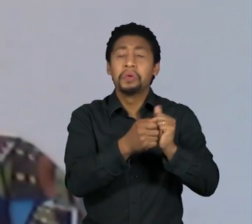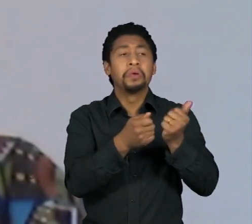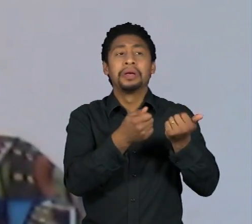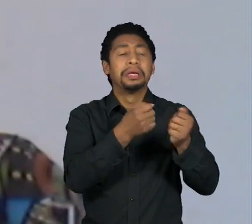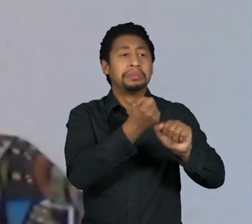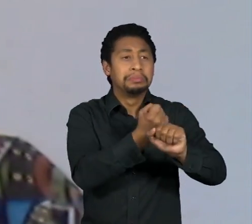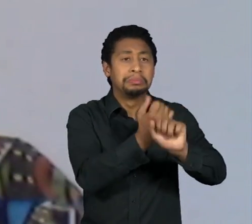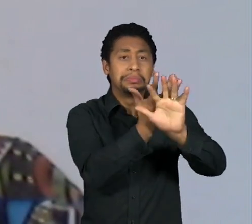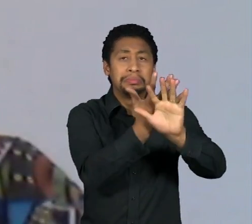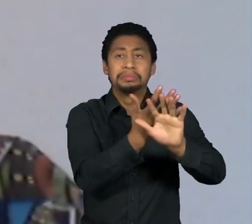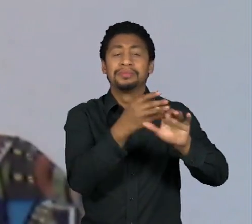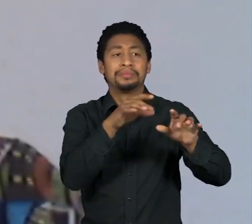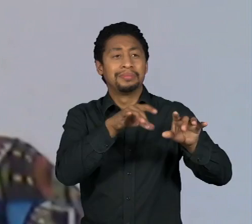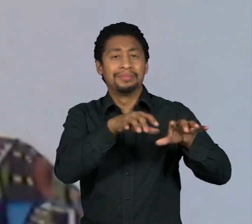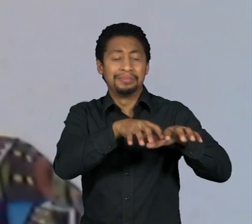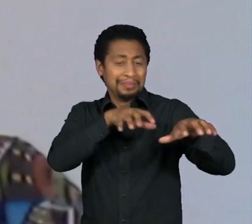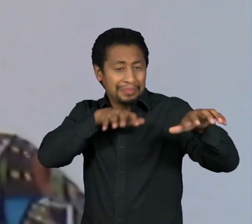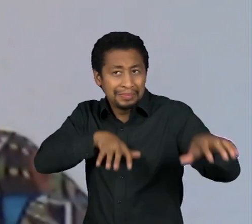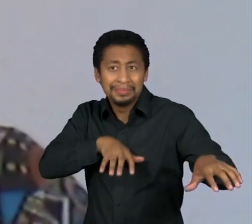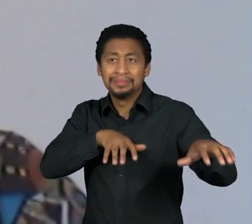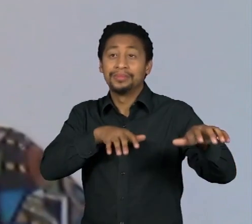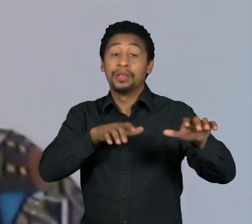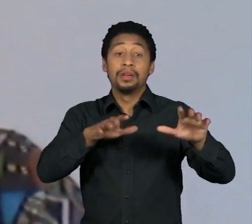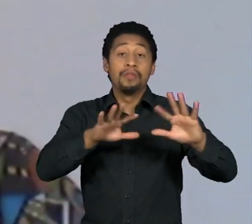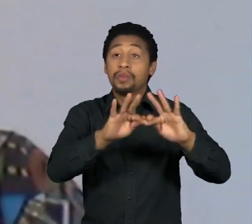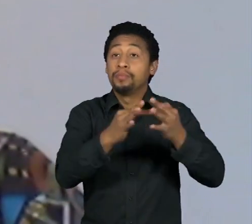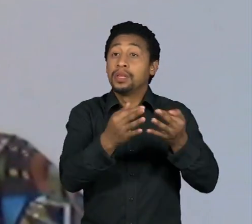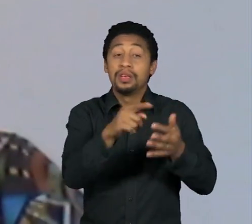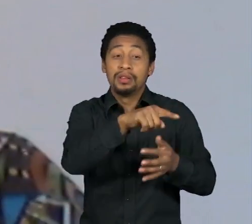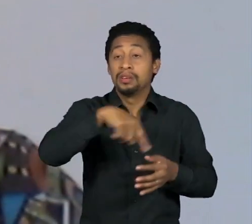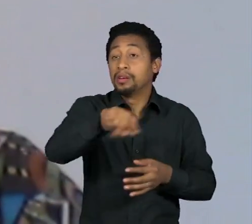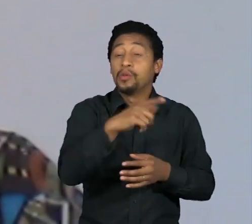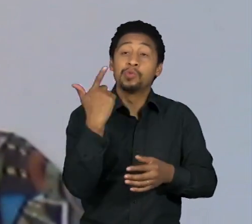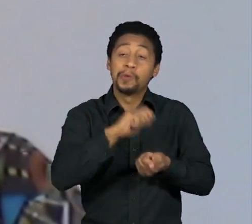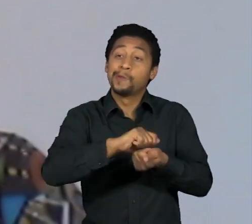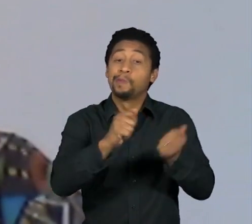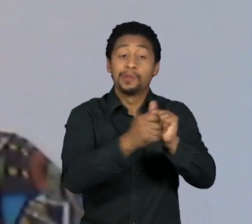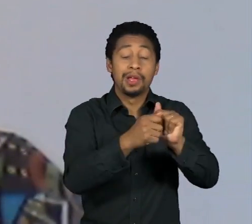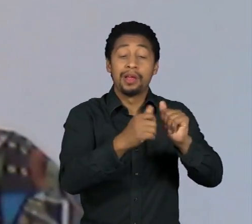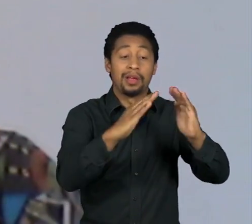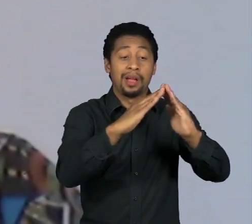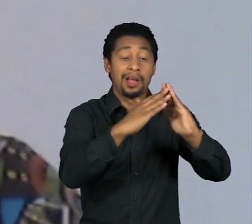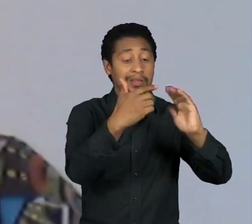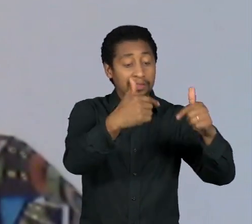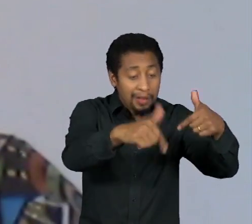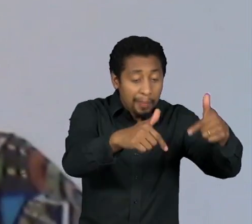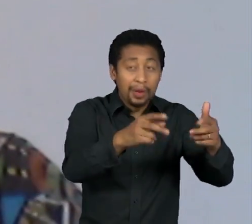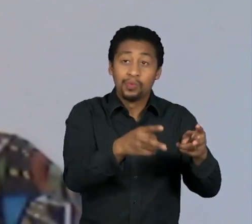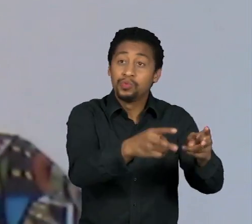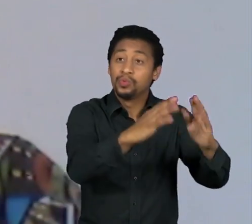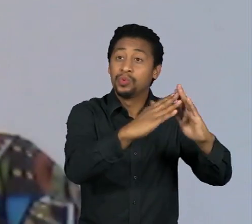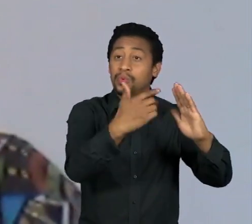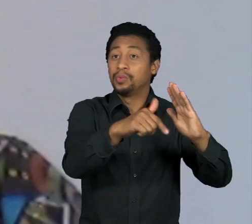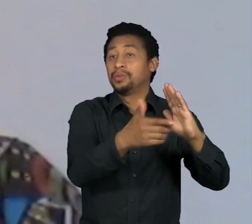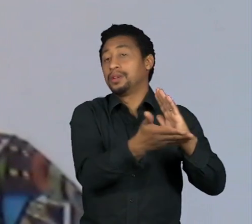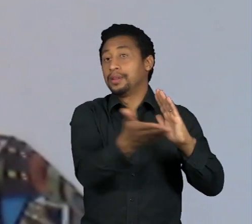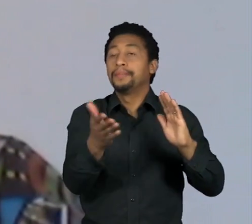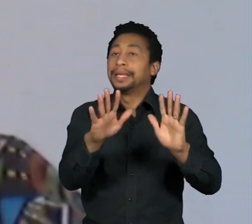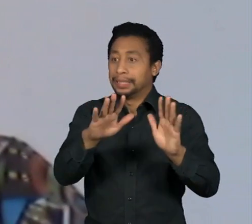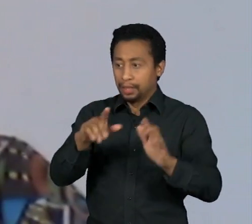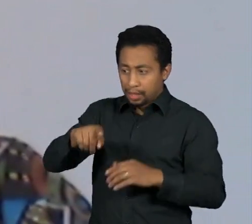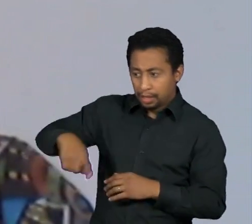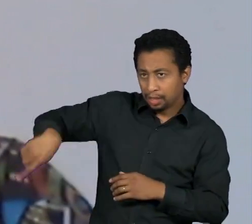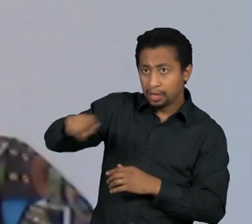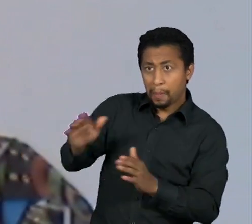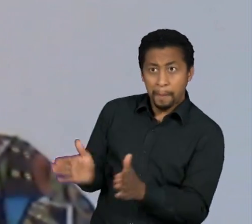office, mas nas classes mais baixas, na pobreza, onde seria necessário mais políticas de apoio, etc., a gente não